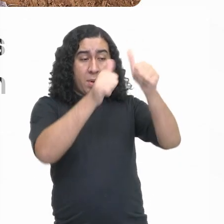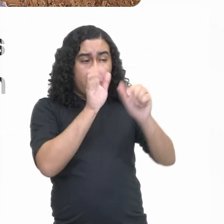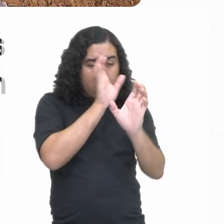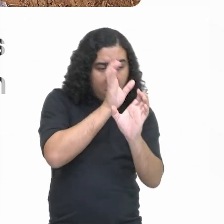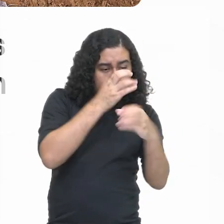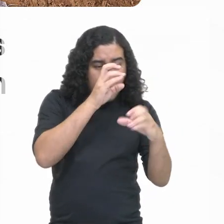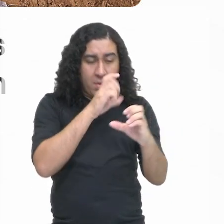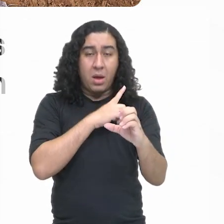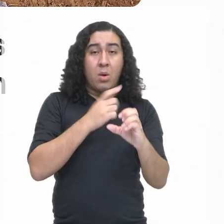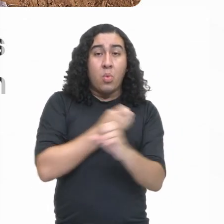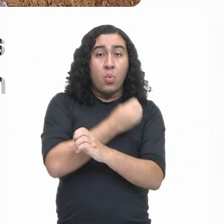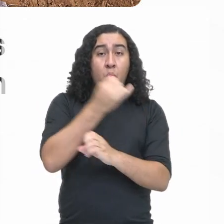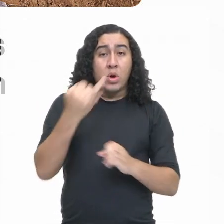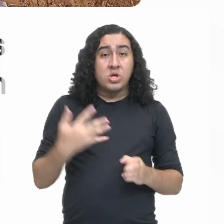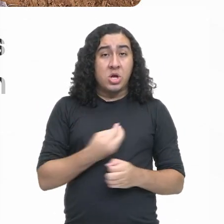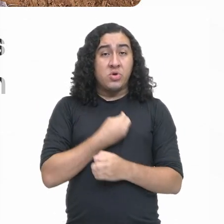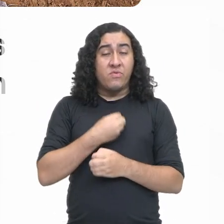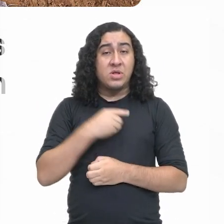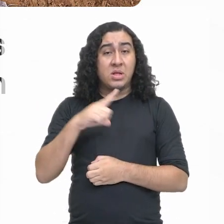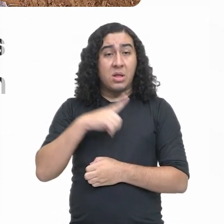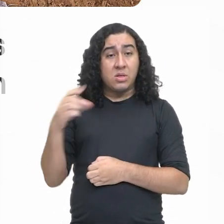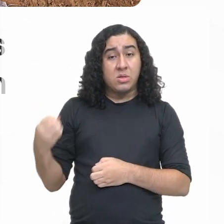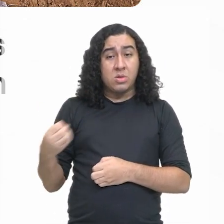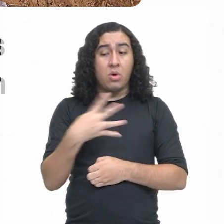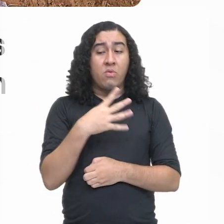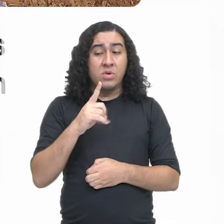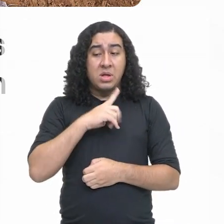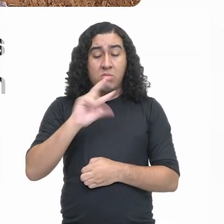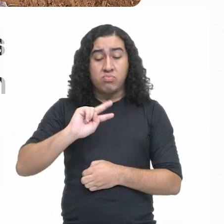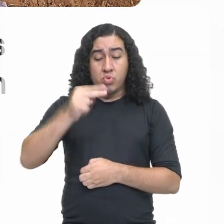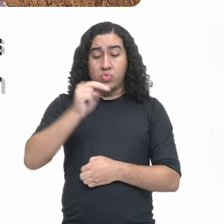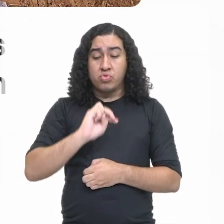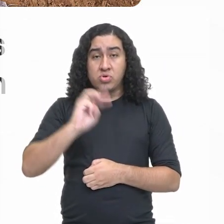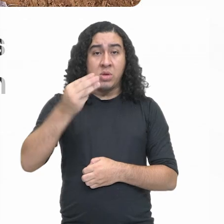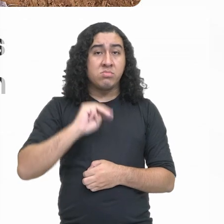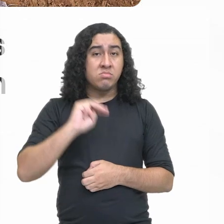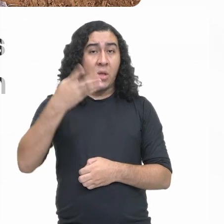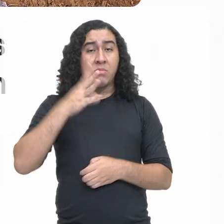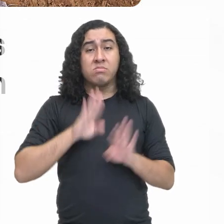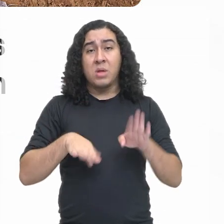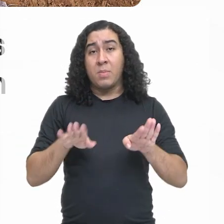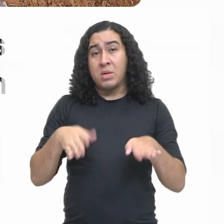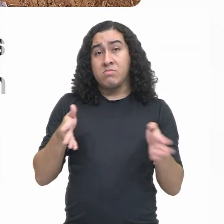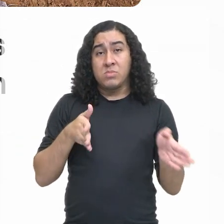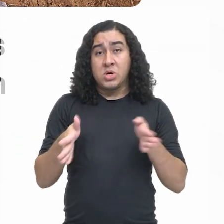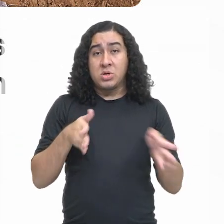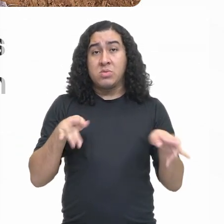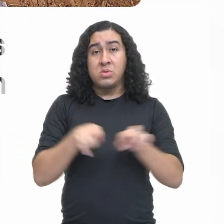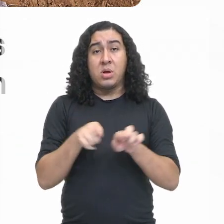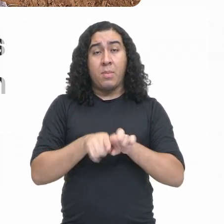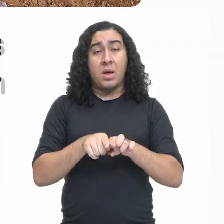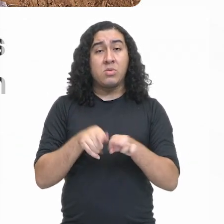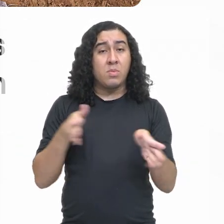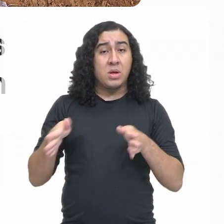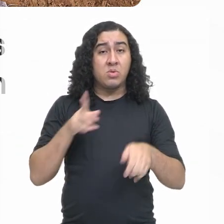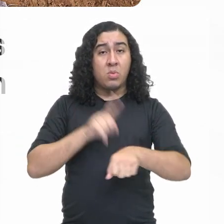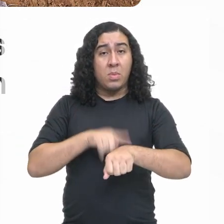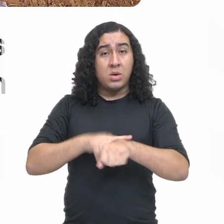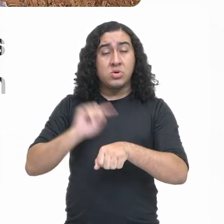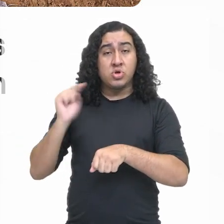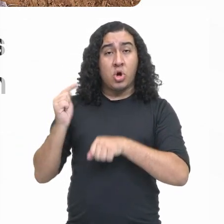que o número de espécies novas aumentou muito em determinados períodos do tempo